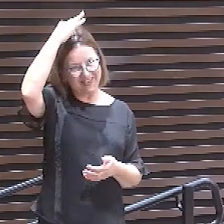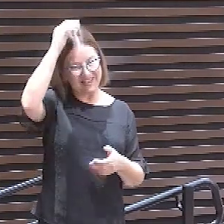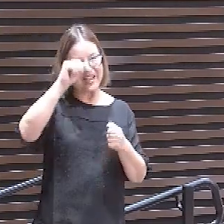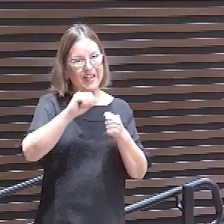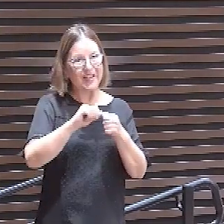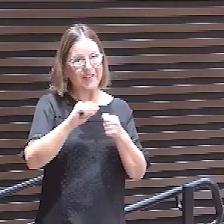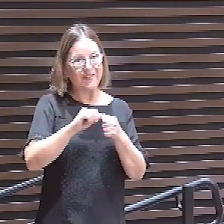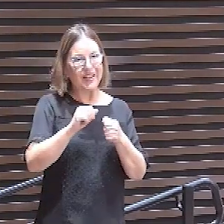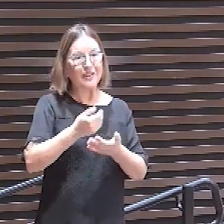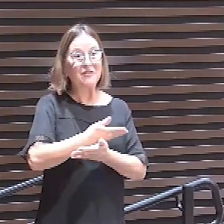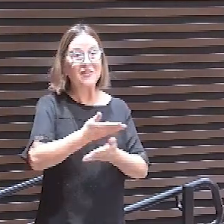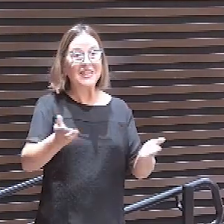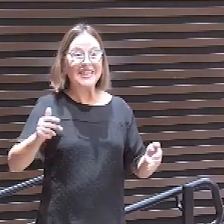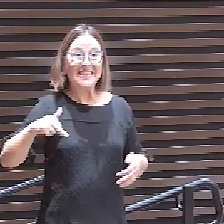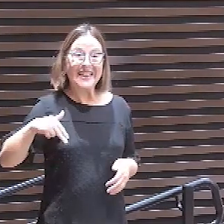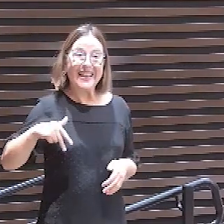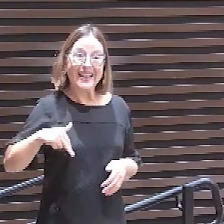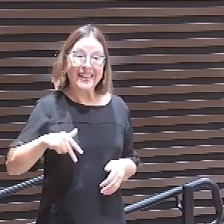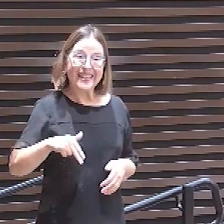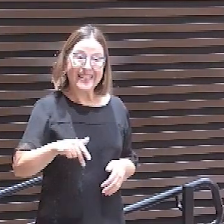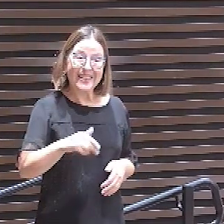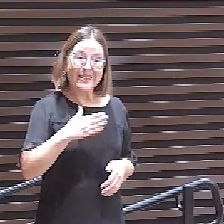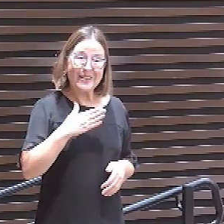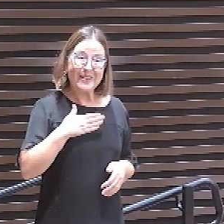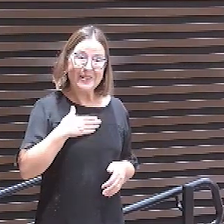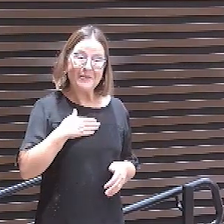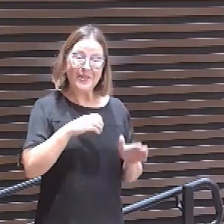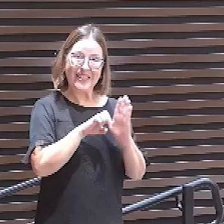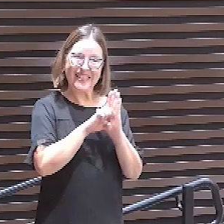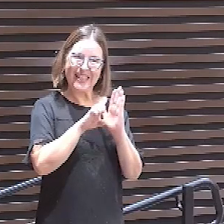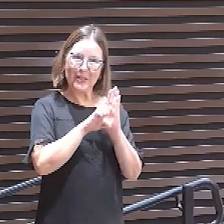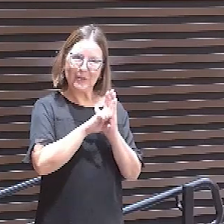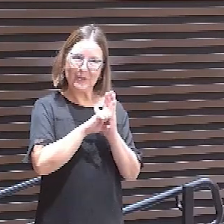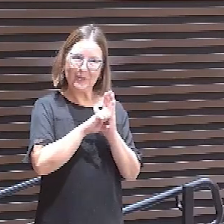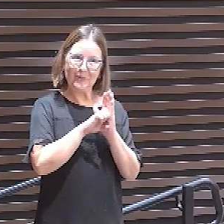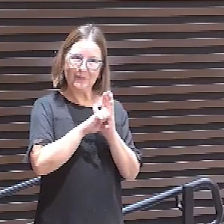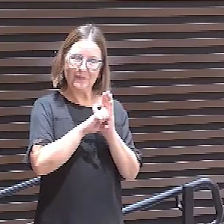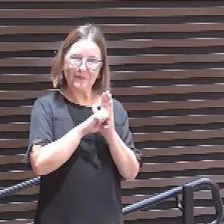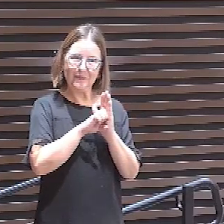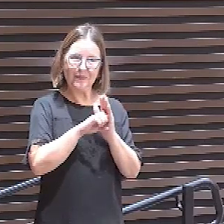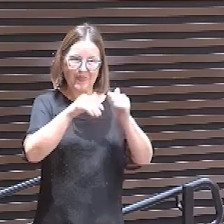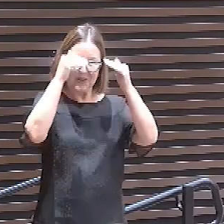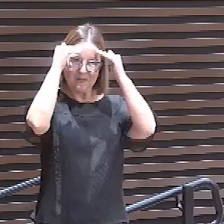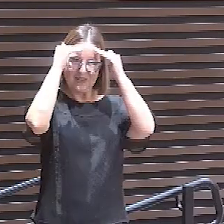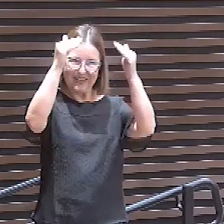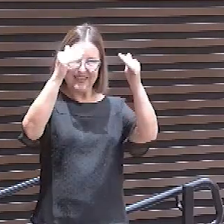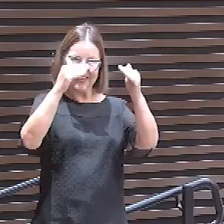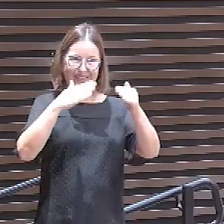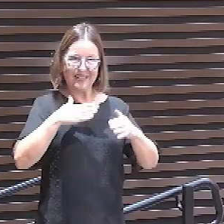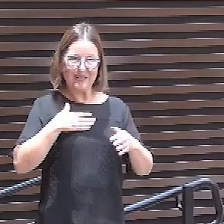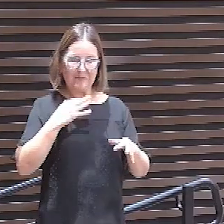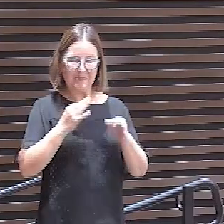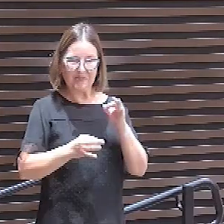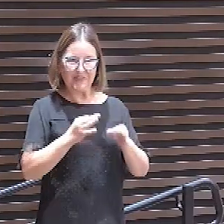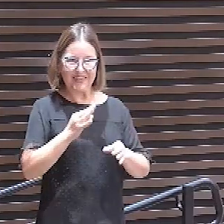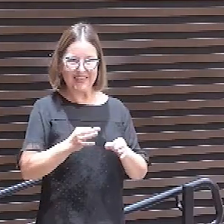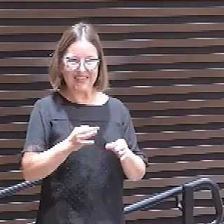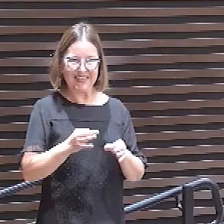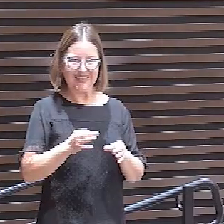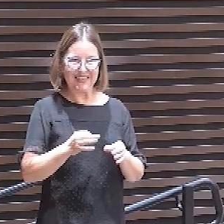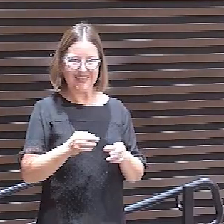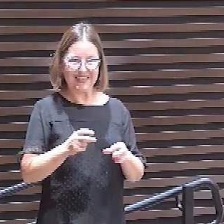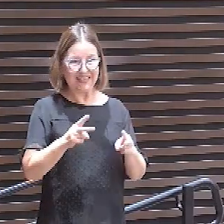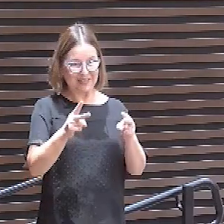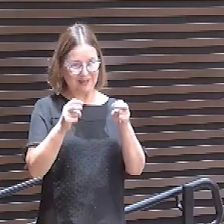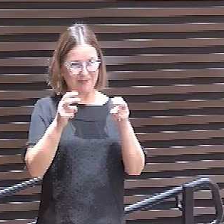que andeis nos meus estatutos, guardeis os meus juízos e os